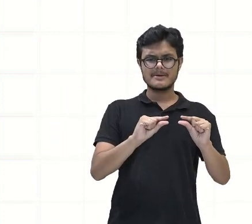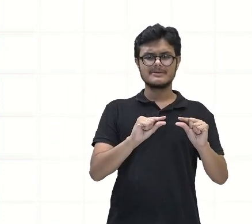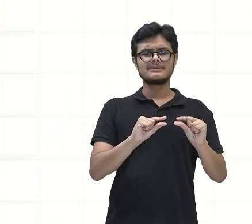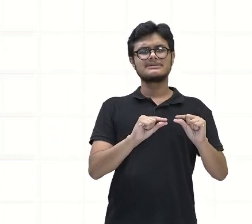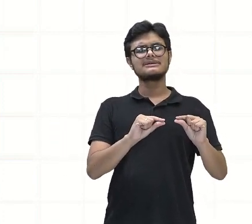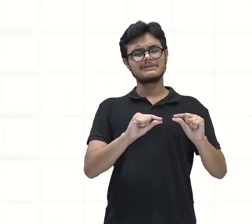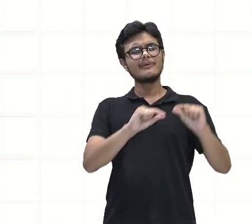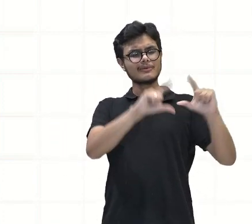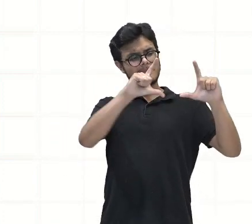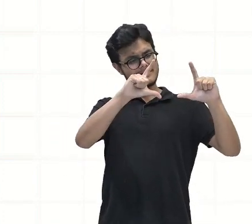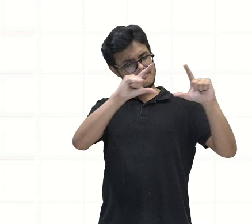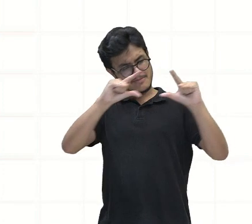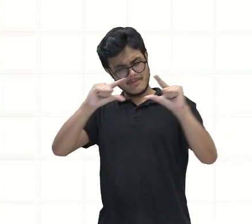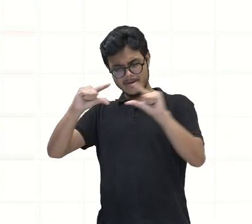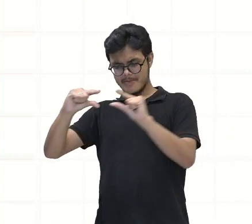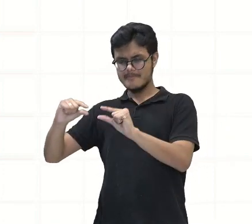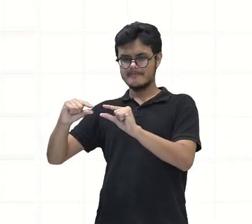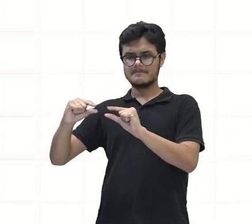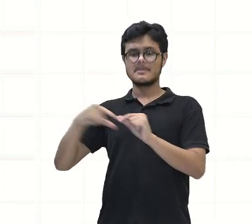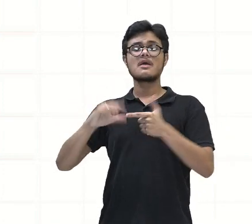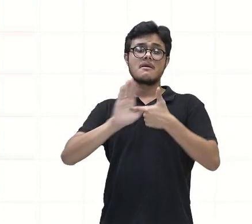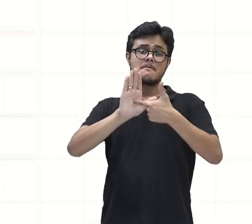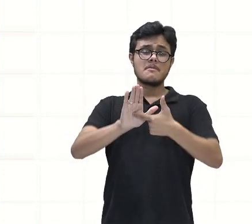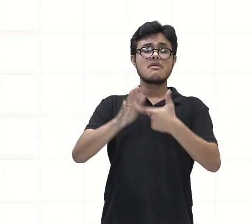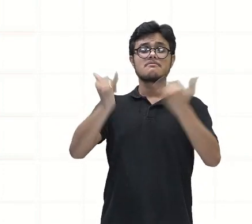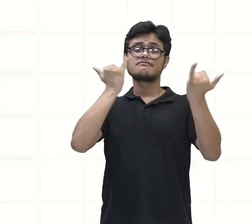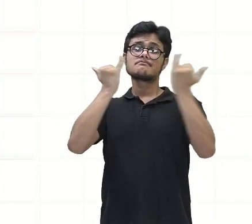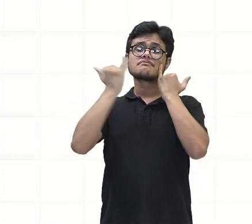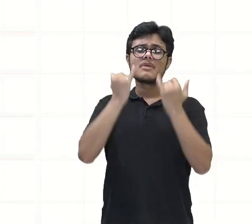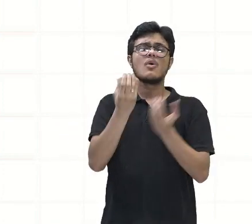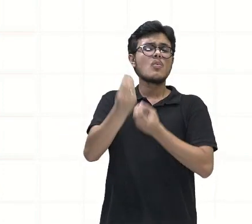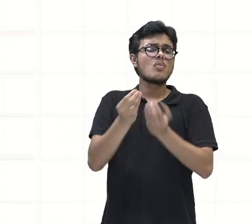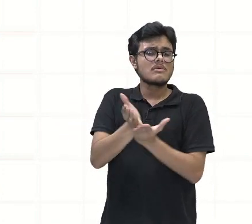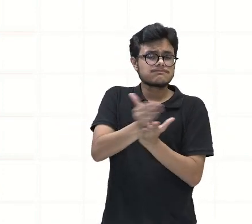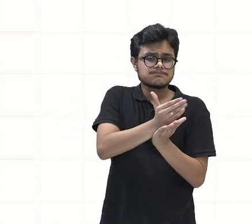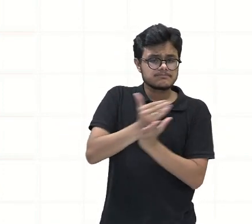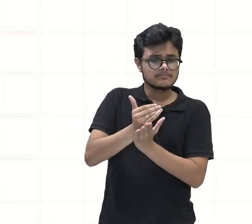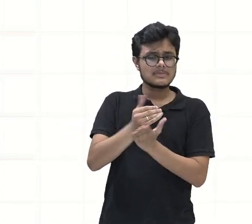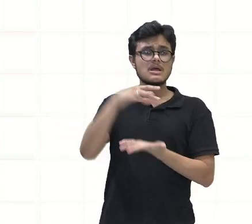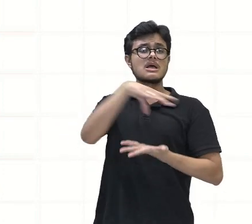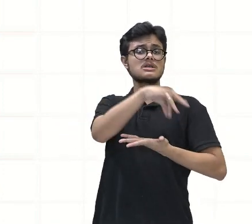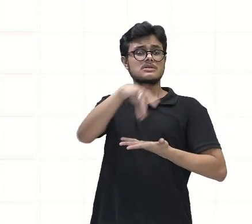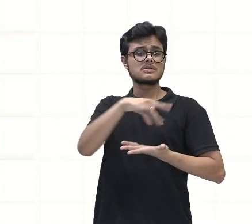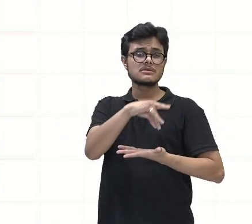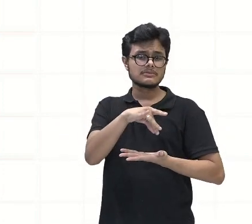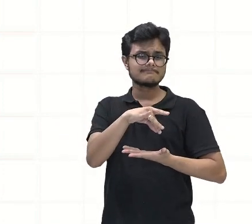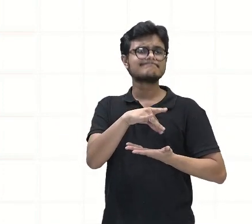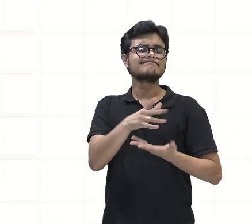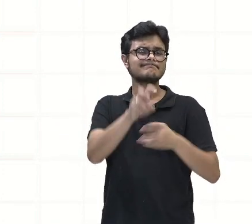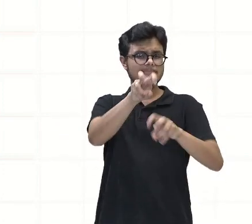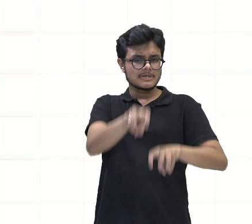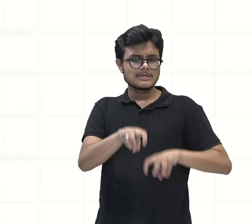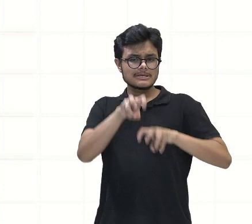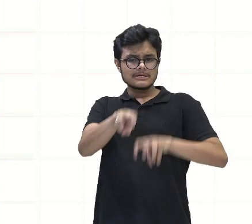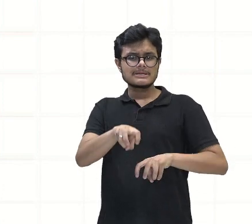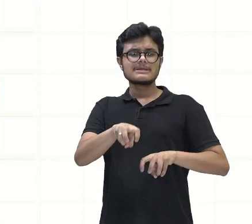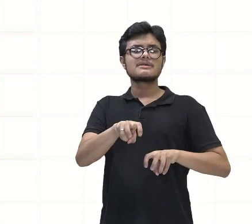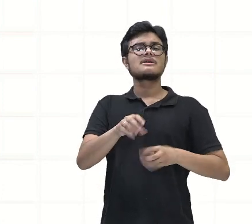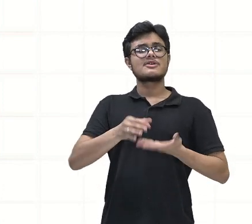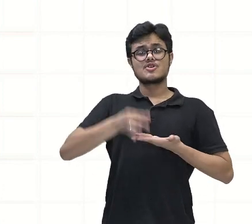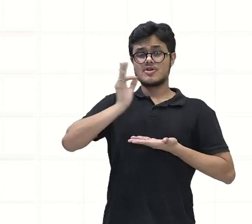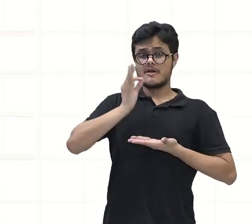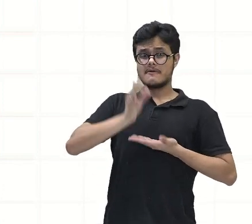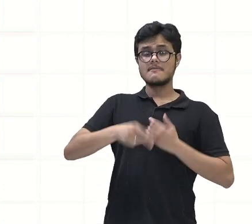círculos maiores para indicar aqui né essa quantidade produzida de café em grãos